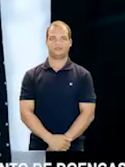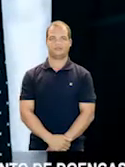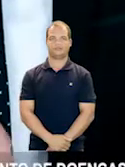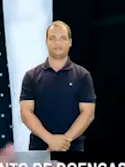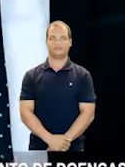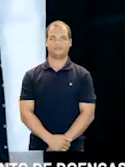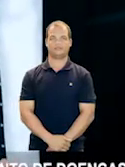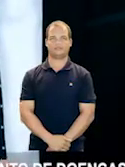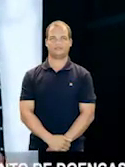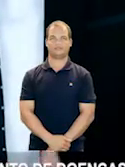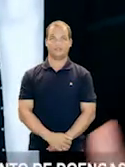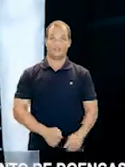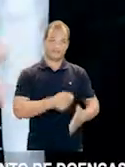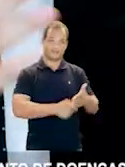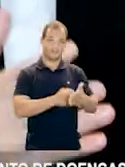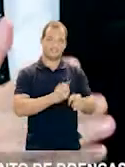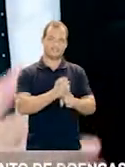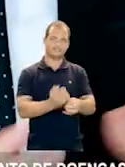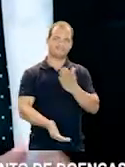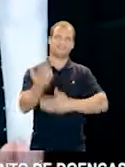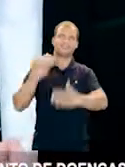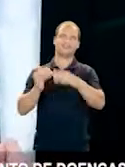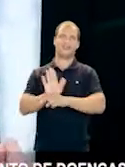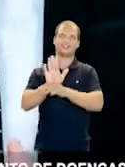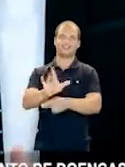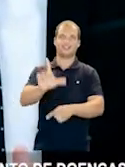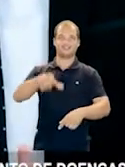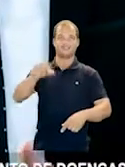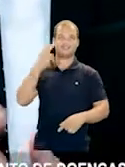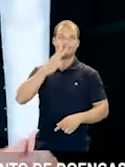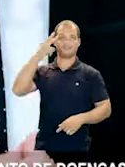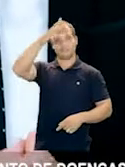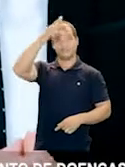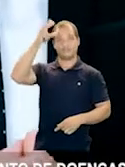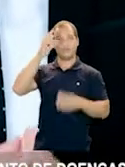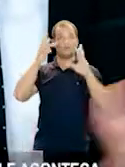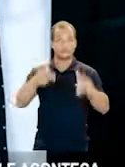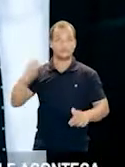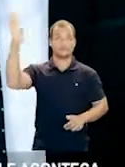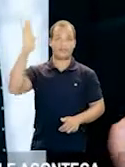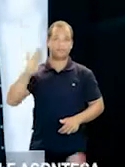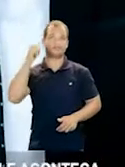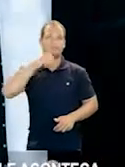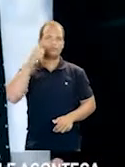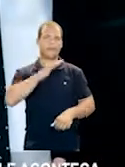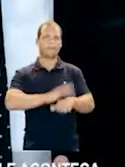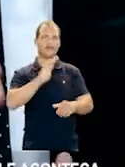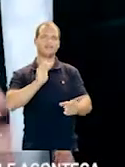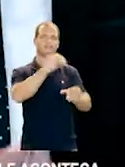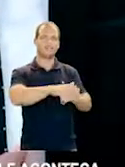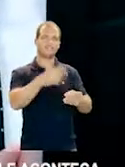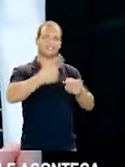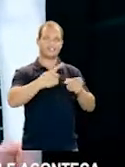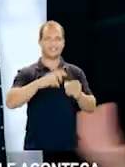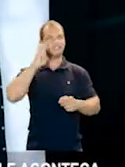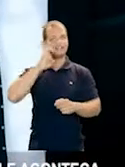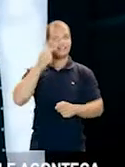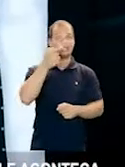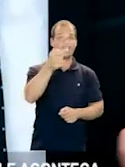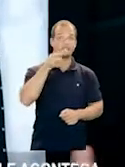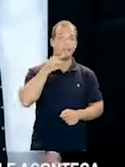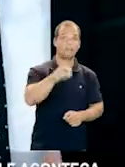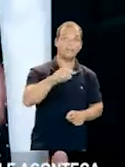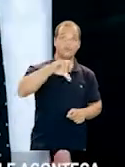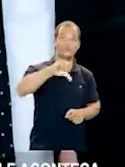Hoje, o Sistema Único de Saúde gasta 90% dos seus recursos no tratamento de doenças. Mas o grande segredo é a prevenção.